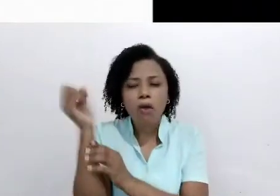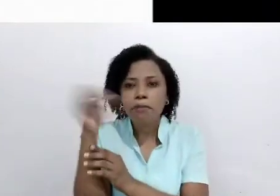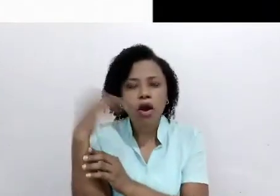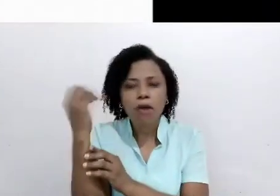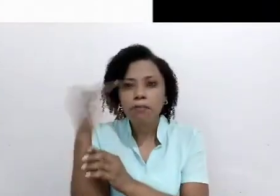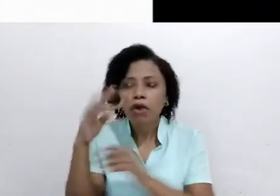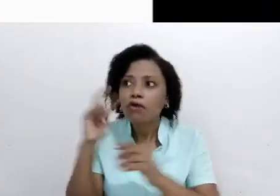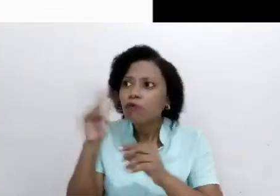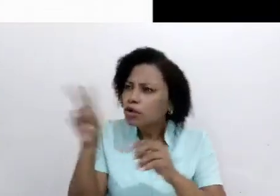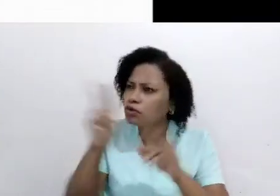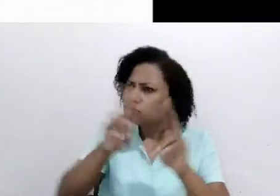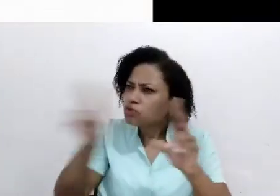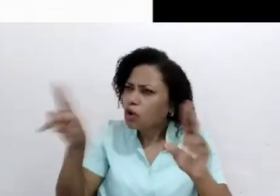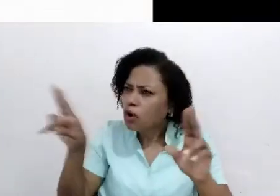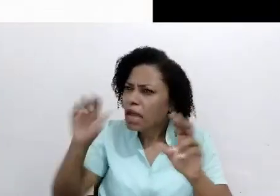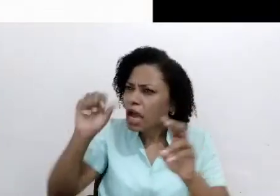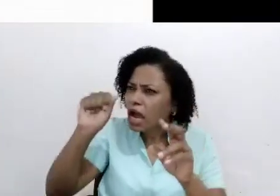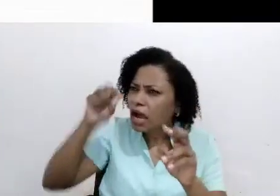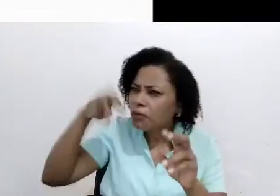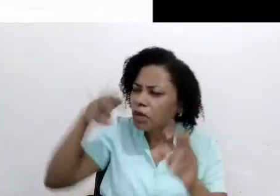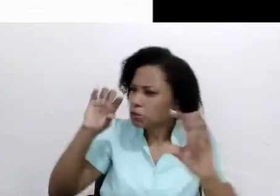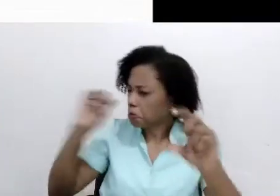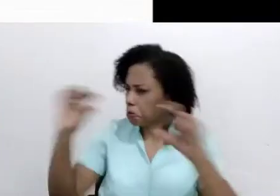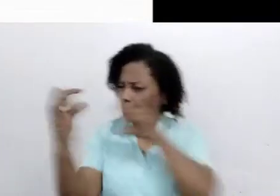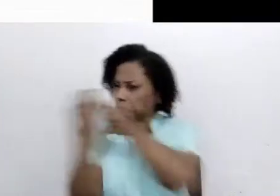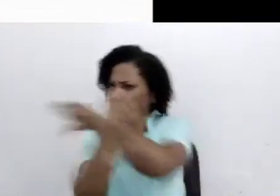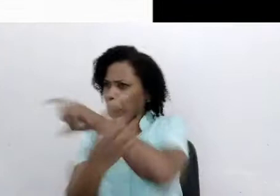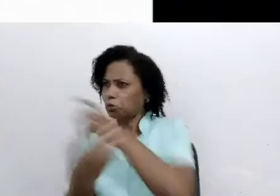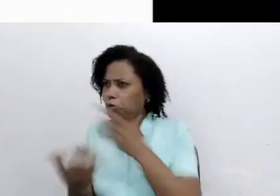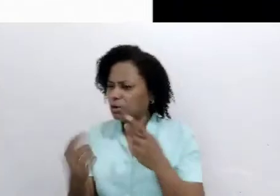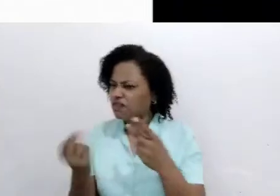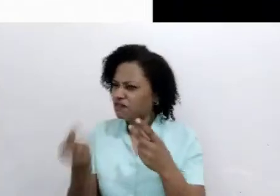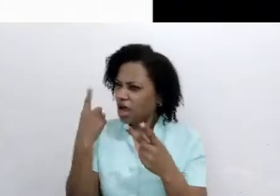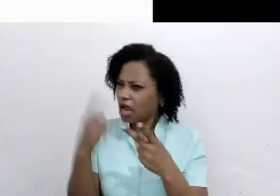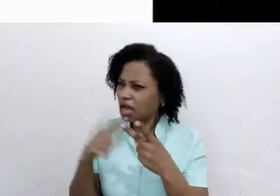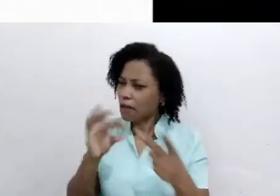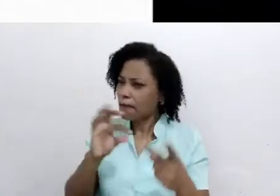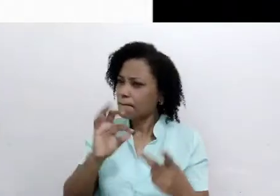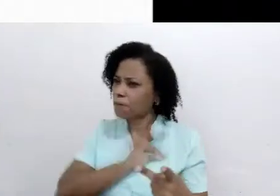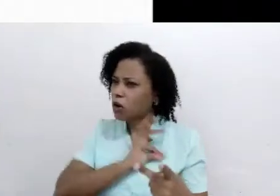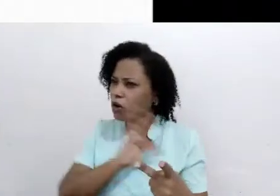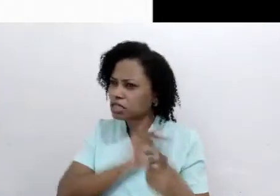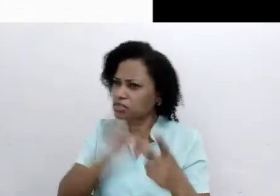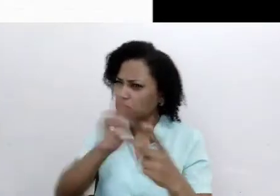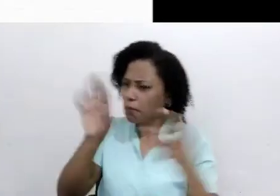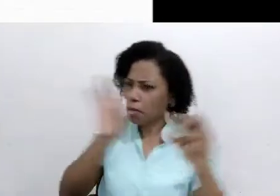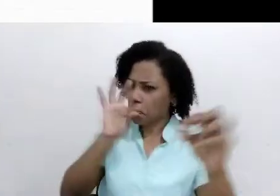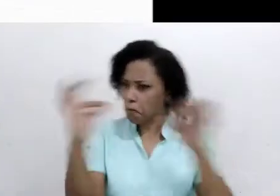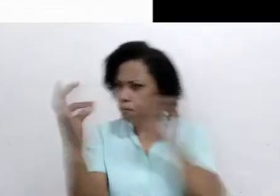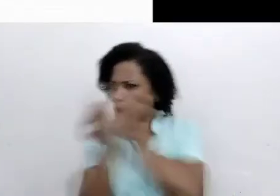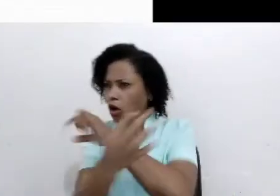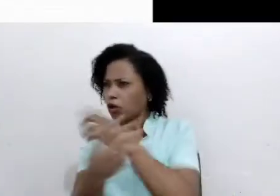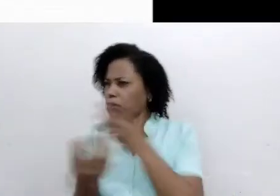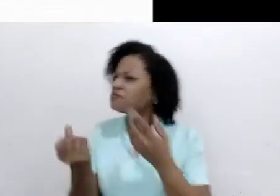ambulância, polícia e bombeiro. Esses três tipos de